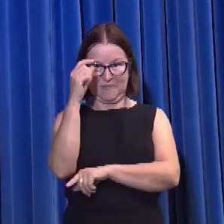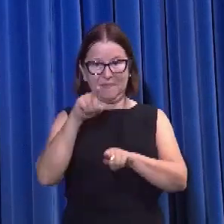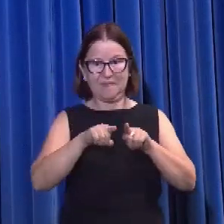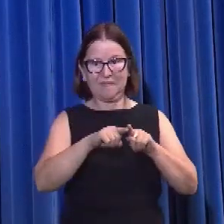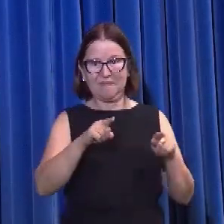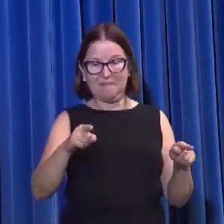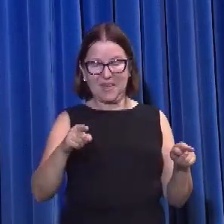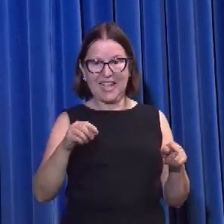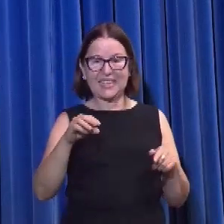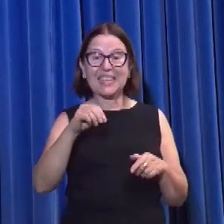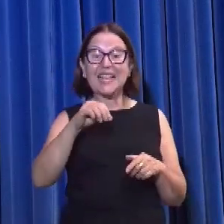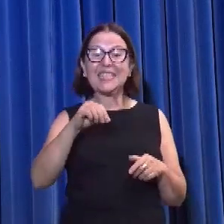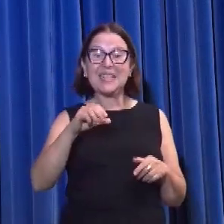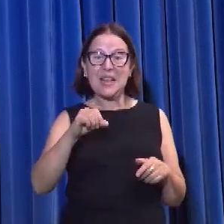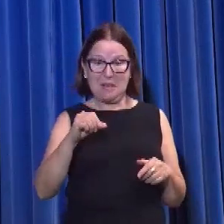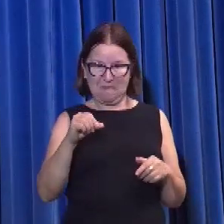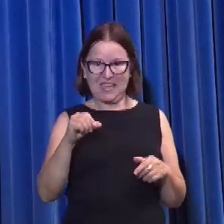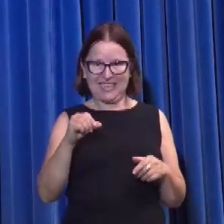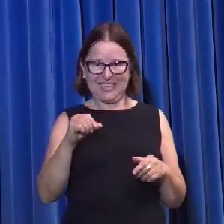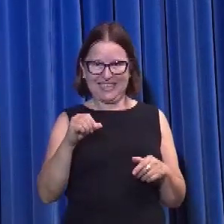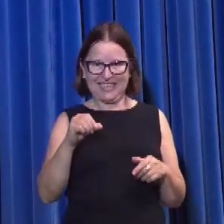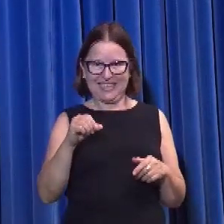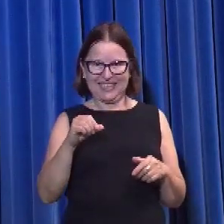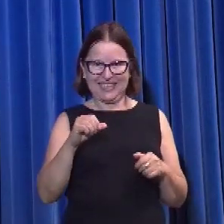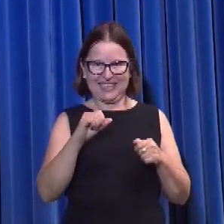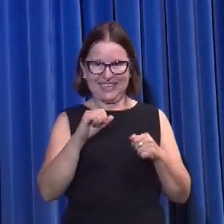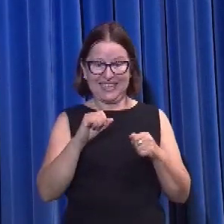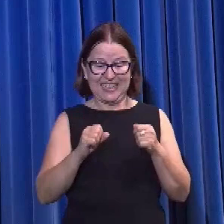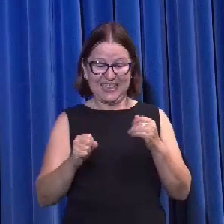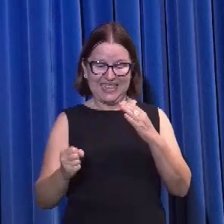a semente para produzir outra laranjeira.